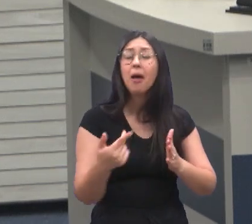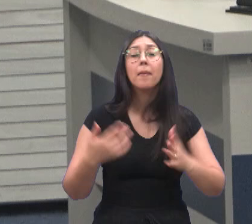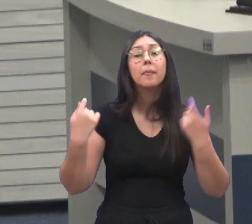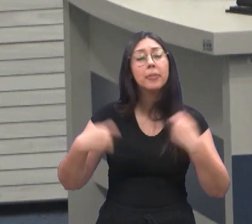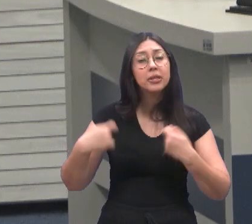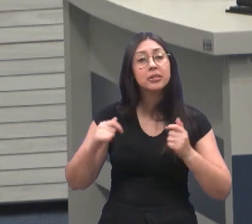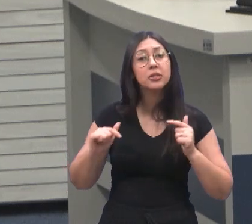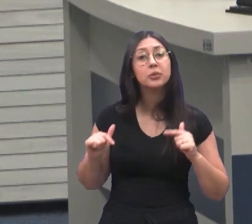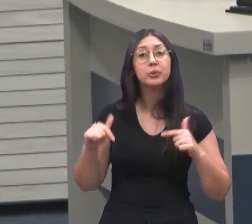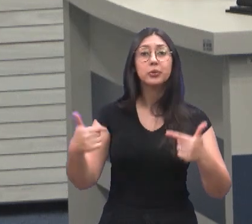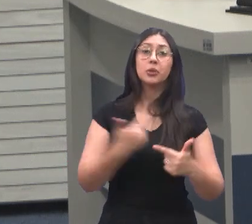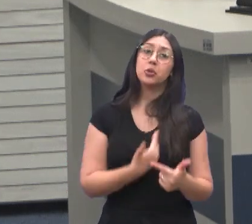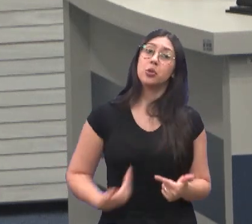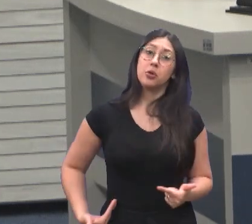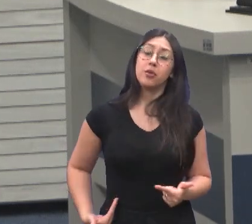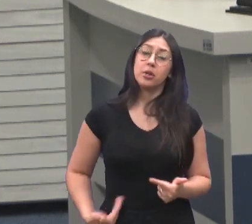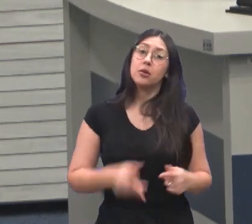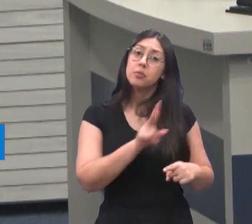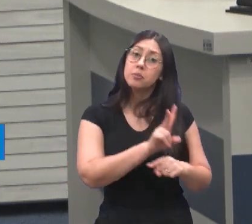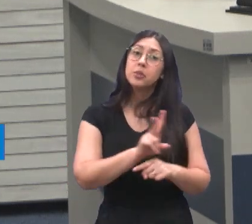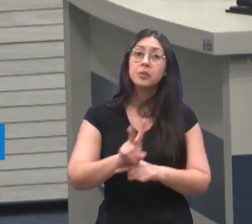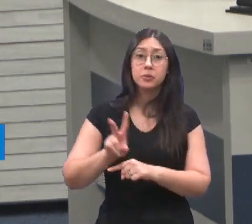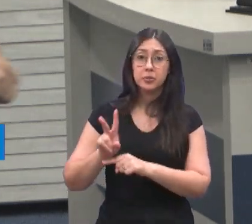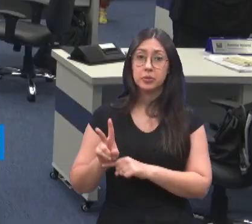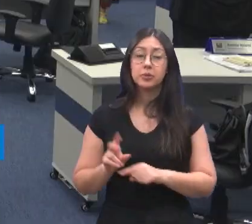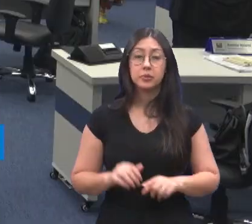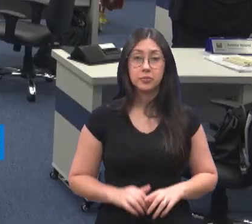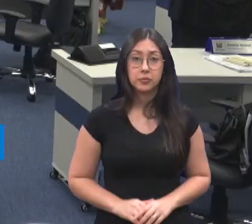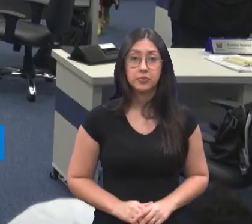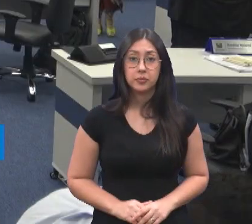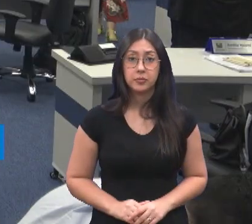olhar melhor para essas crianças que são vítimas.